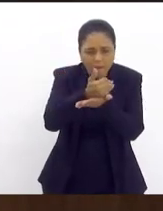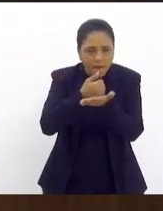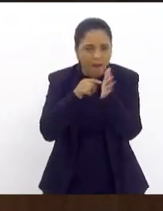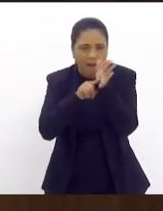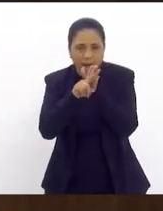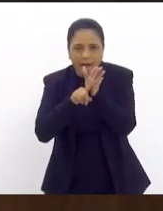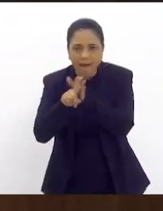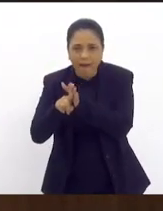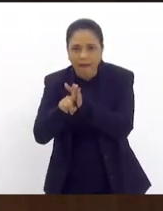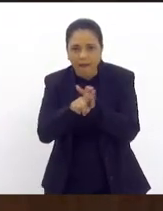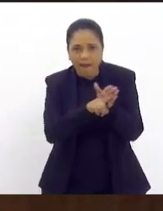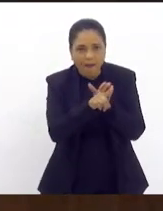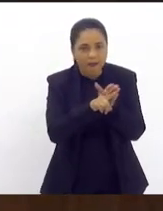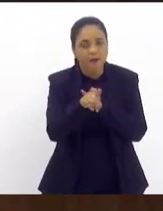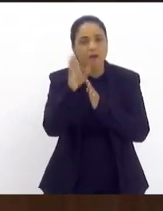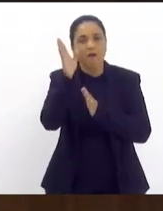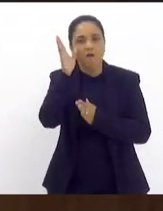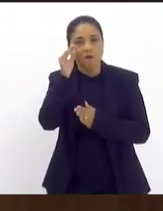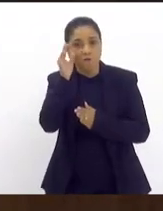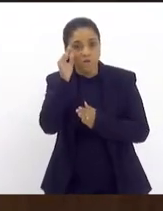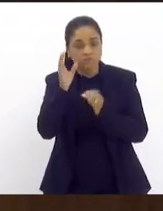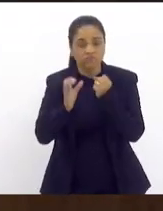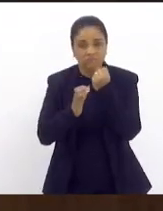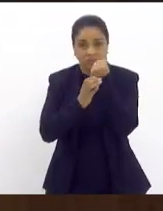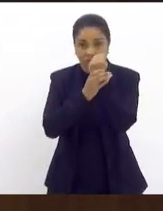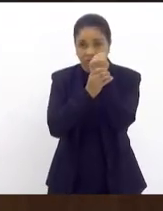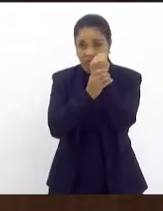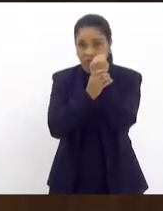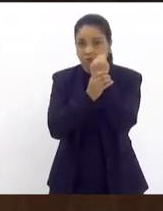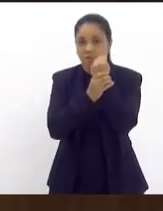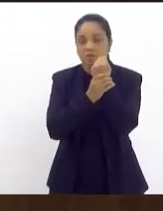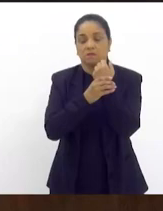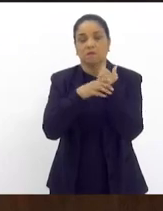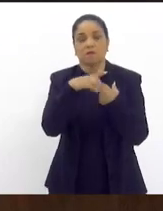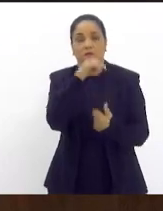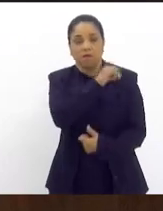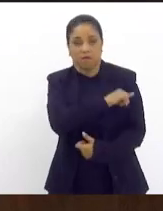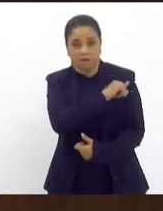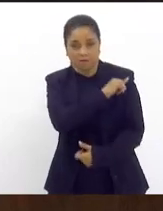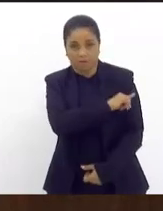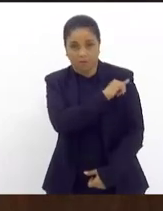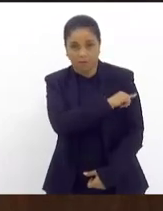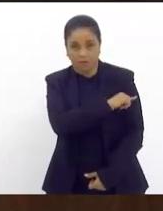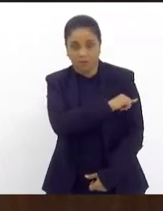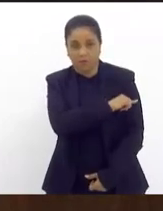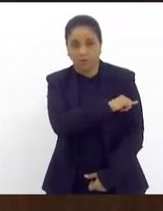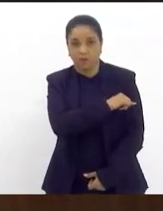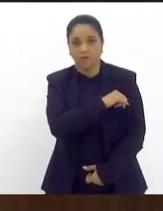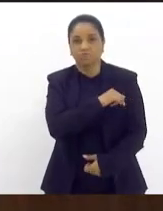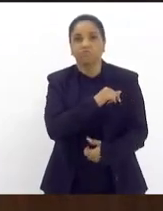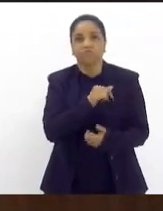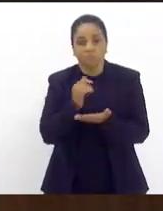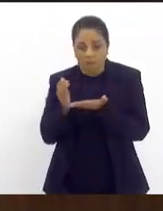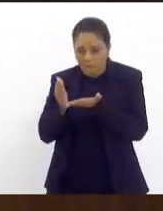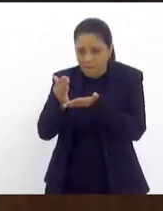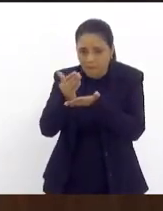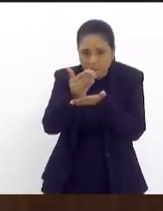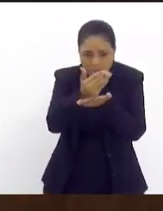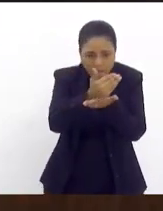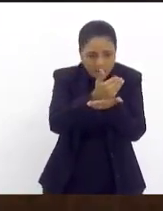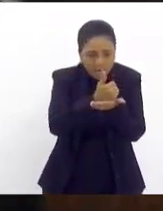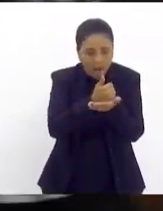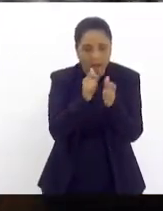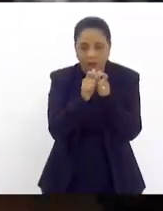pela rede de observatórios de segurança do Rio de Janeiro que apresenta altos índices né